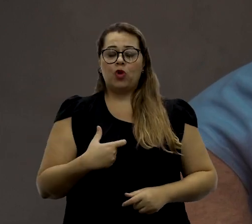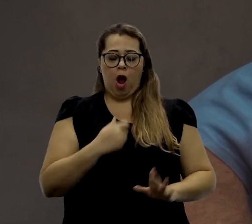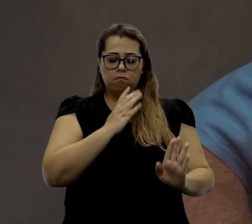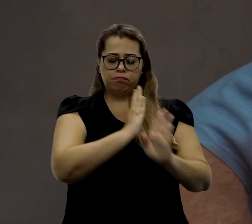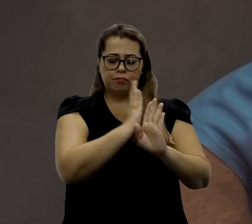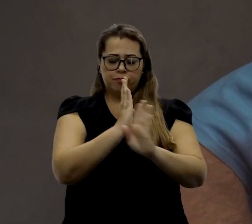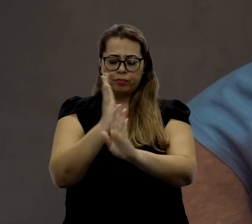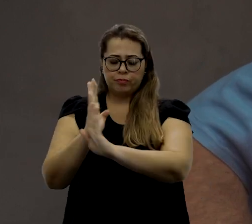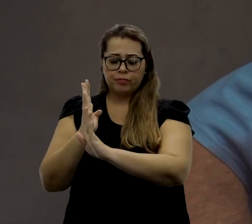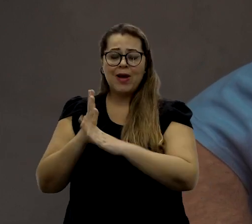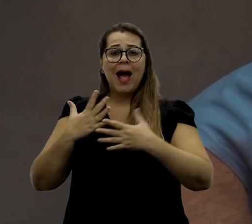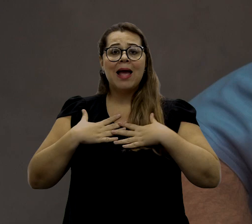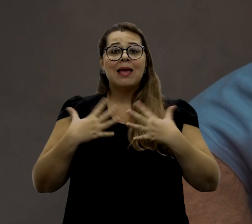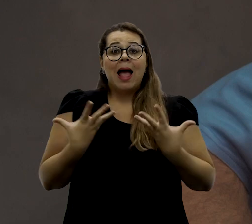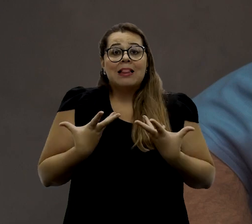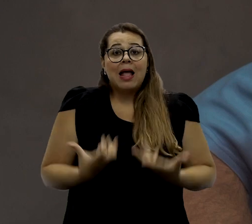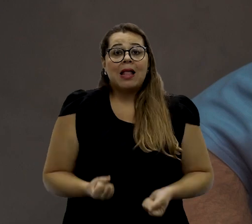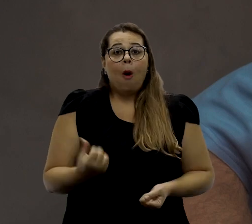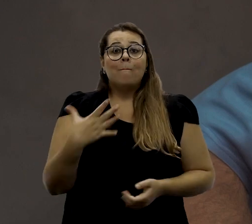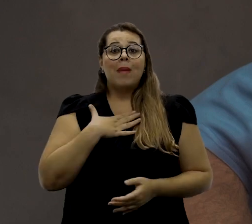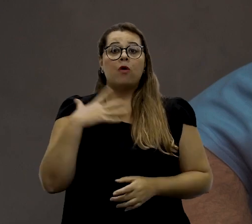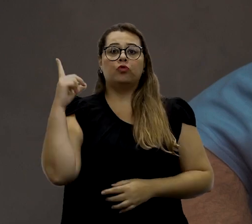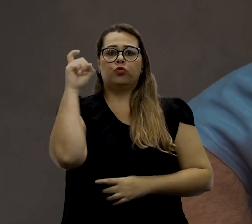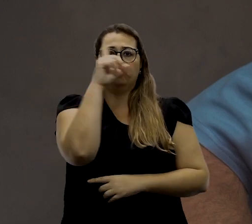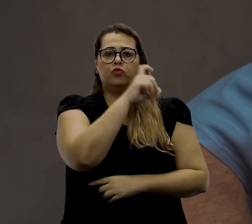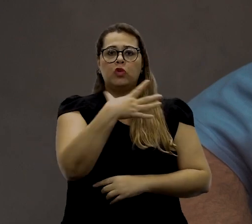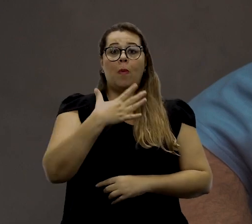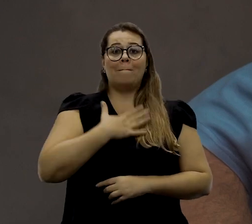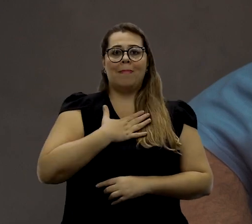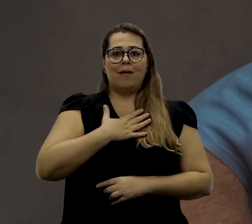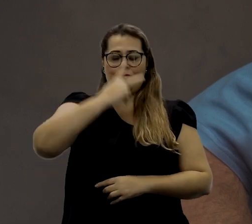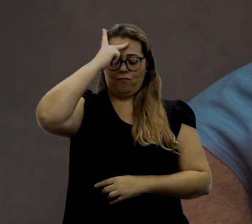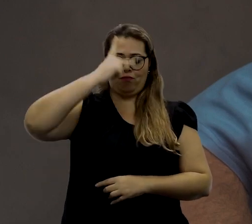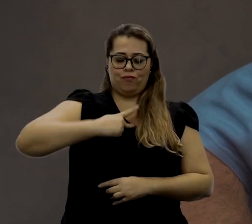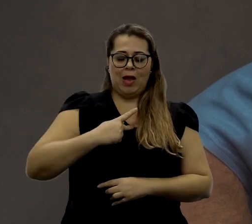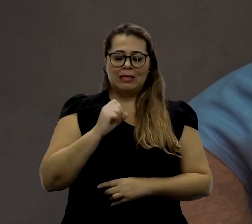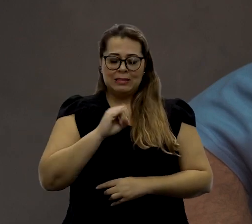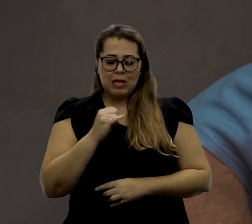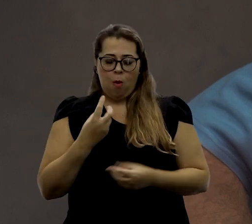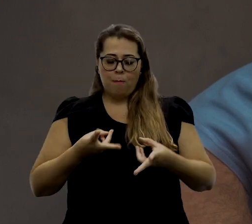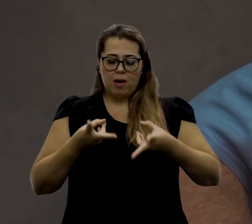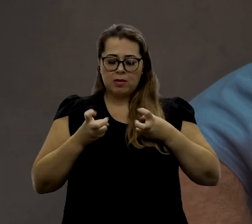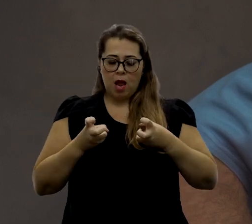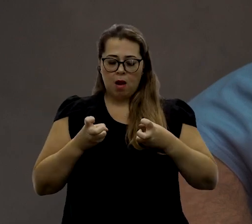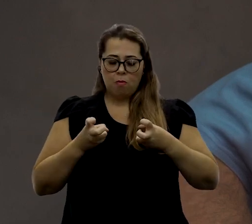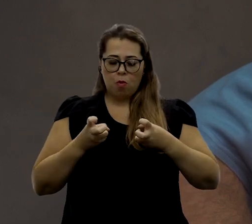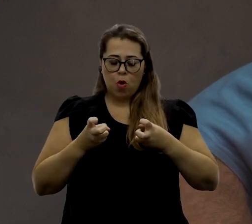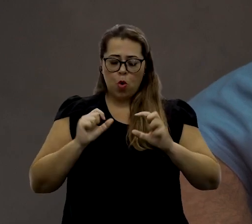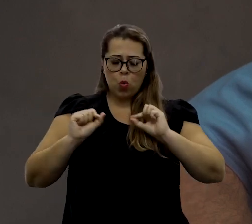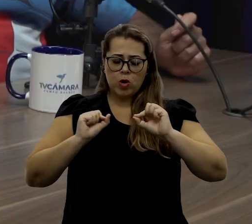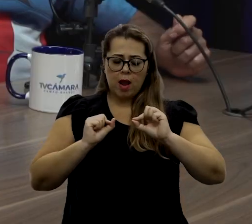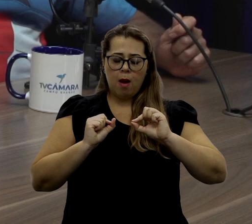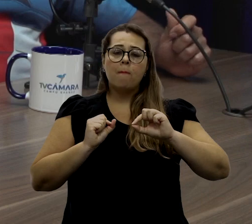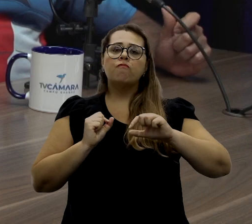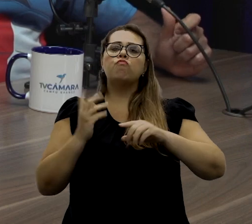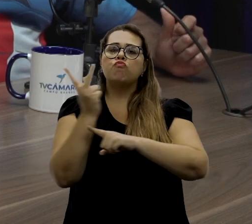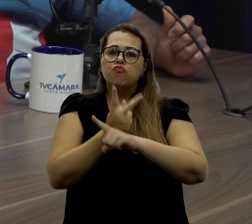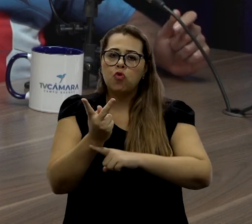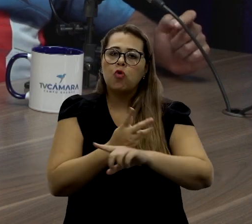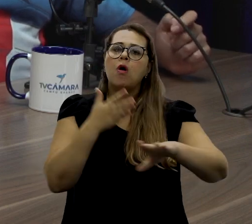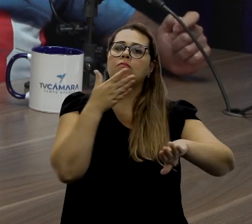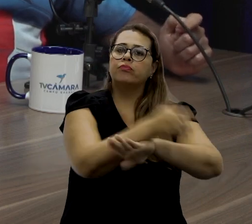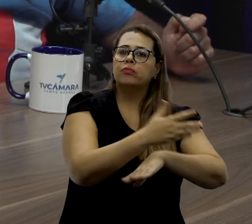que está com alguma dificuldade, né, de relacionamentos mais diversos, que ele procure, né, uma ajuda, um